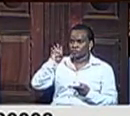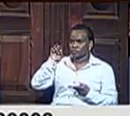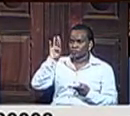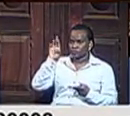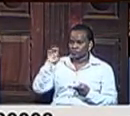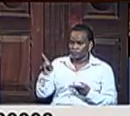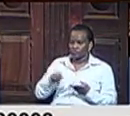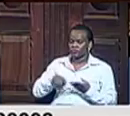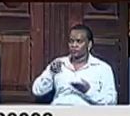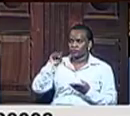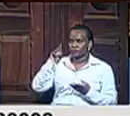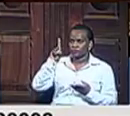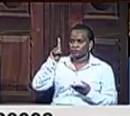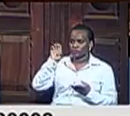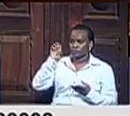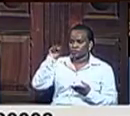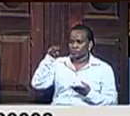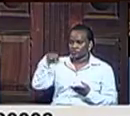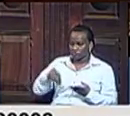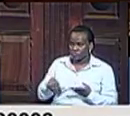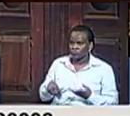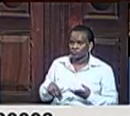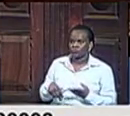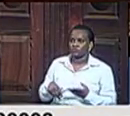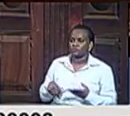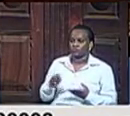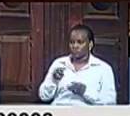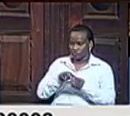Fachin, que acabaram